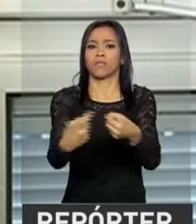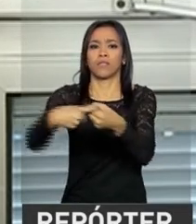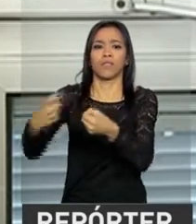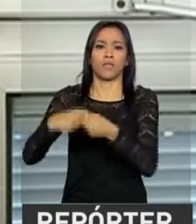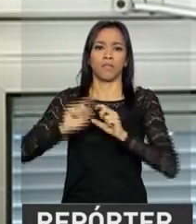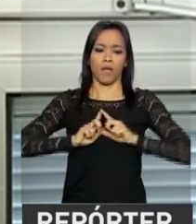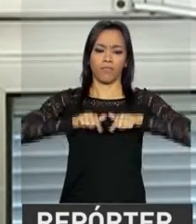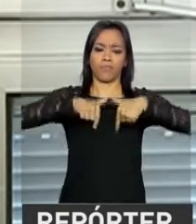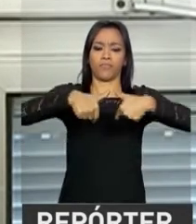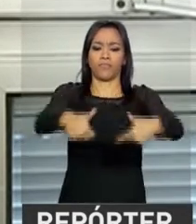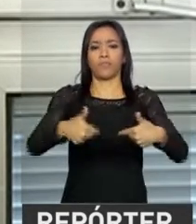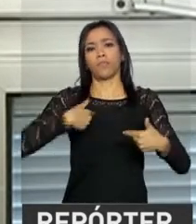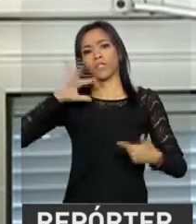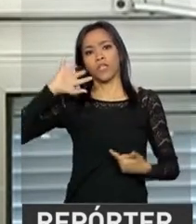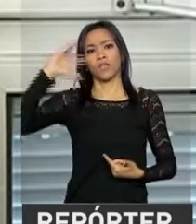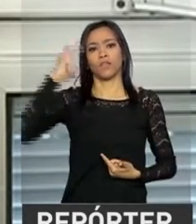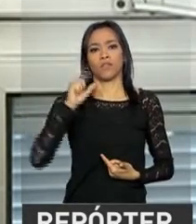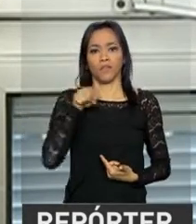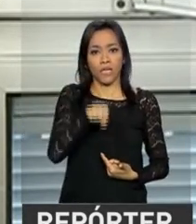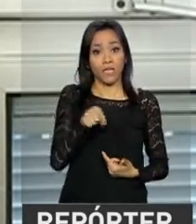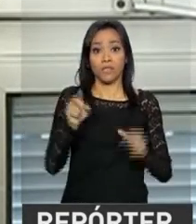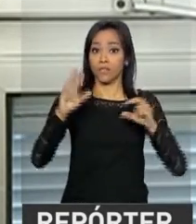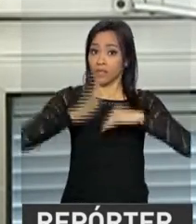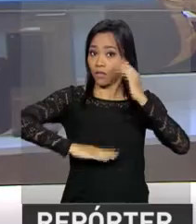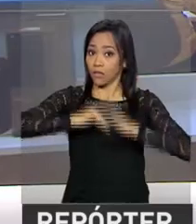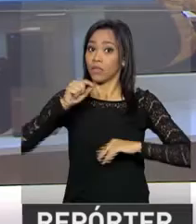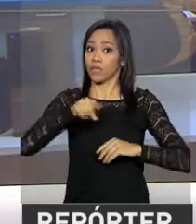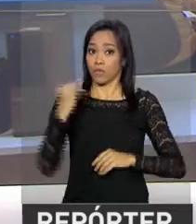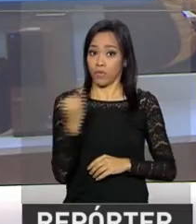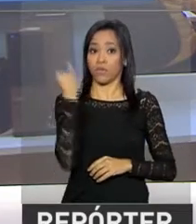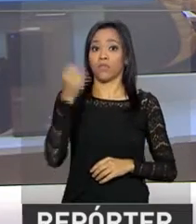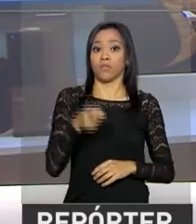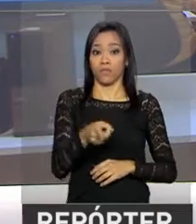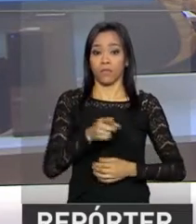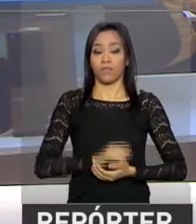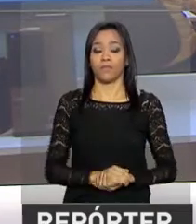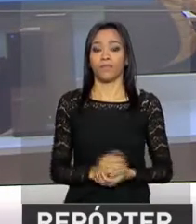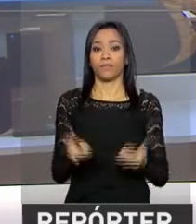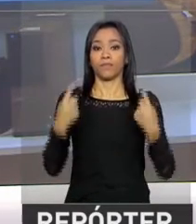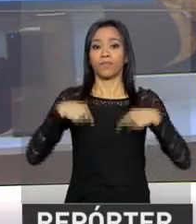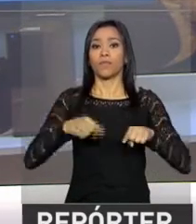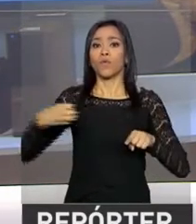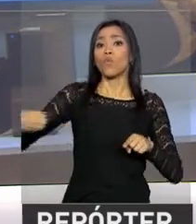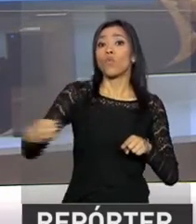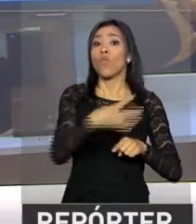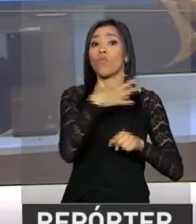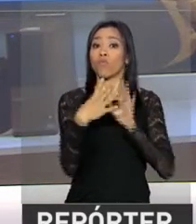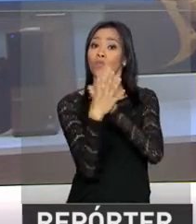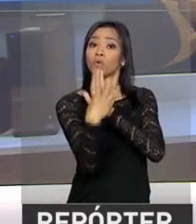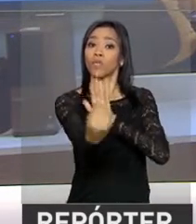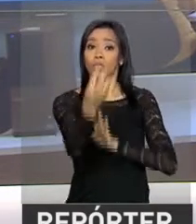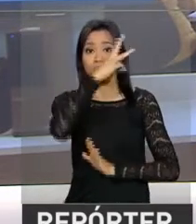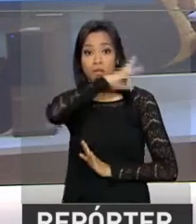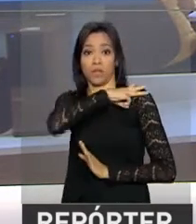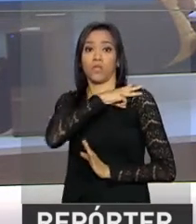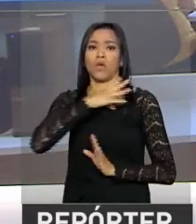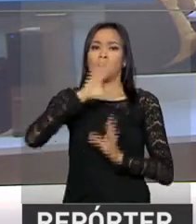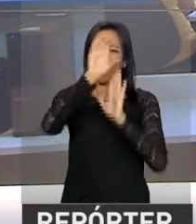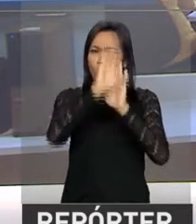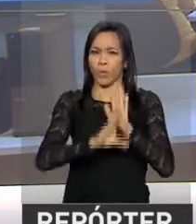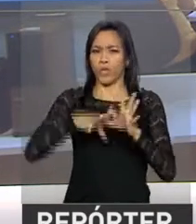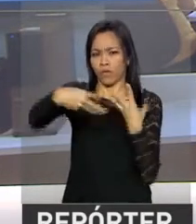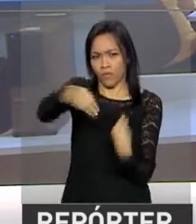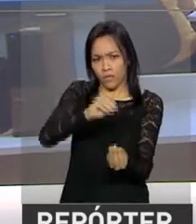gente possa causar impacto nesse assunto é tão importante o novo modelo de ensino médio com currículo mais flexível